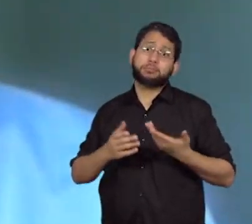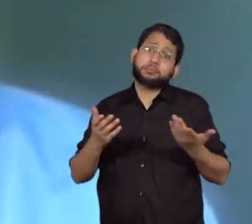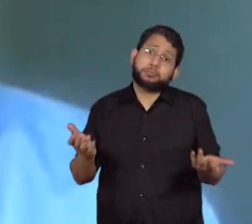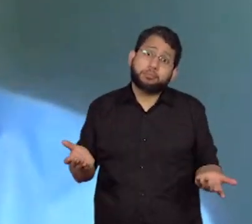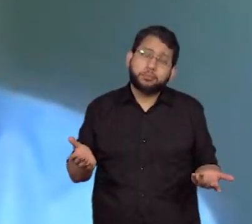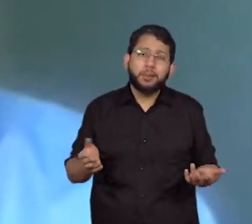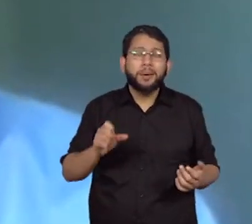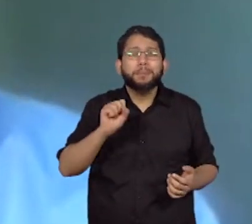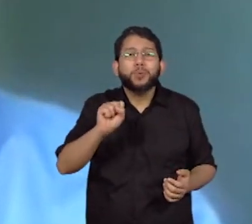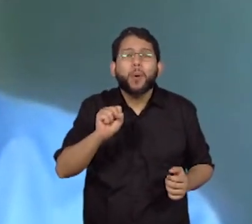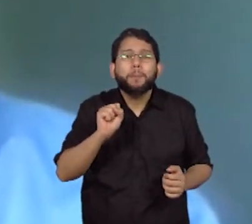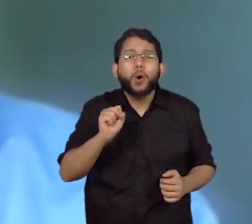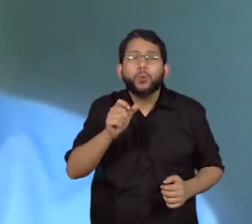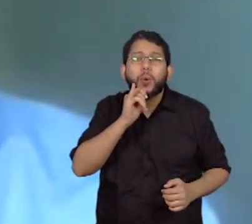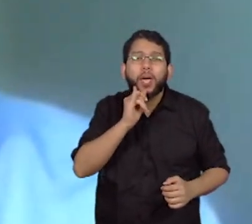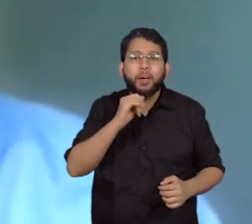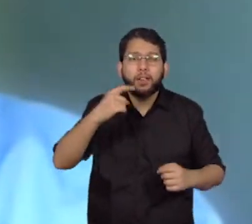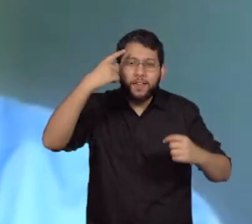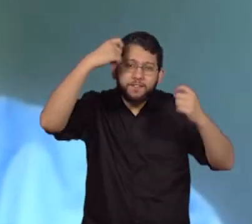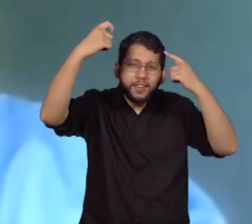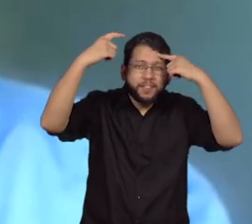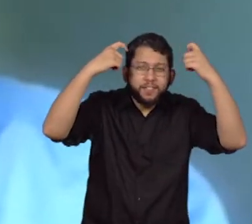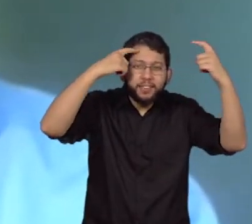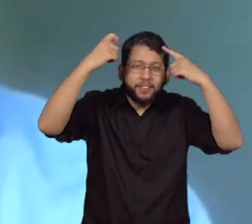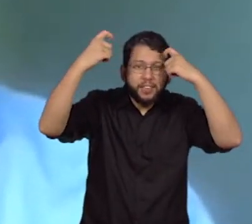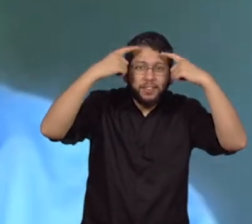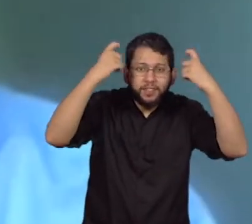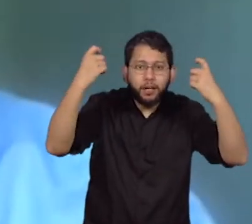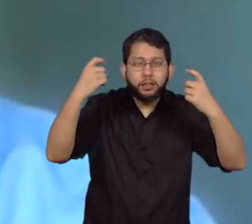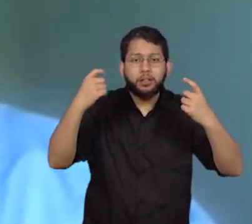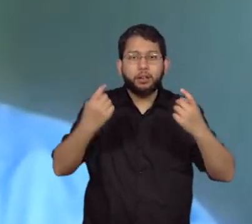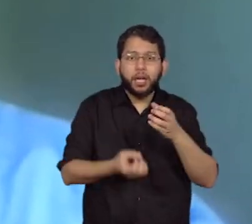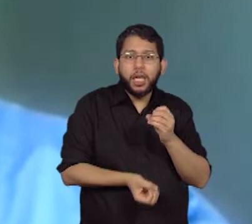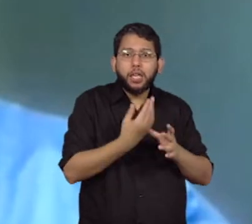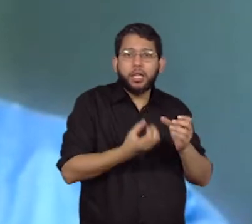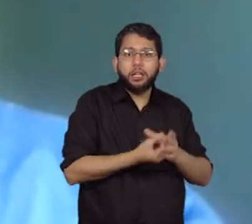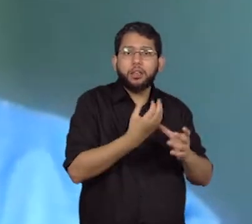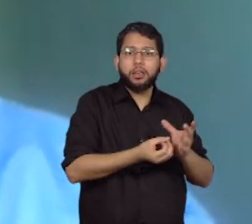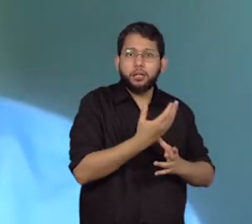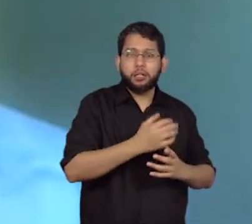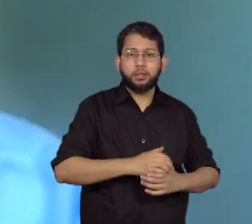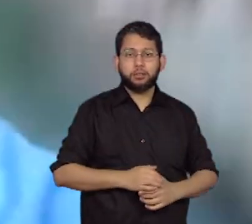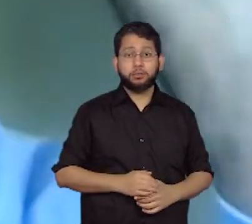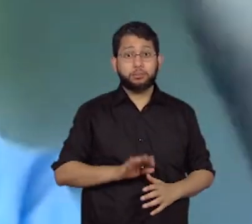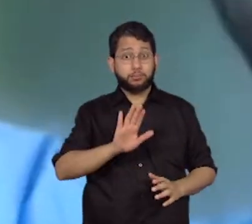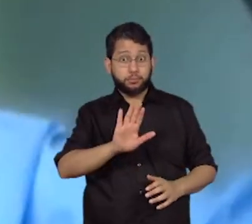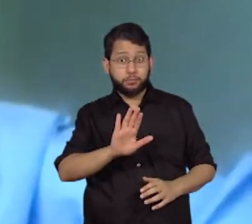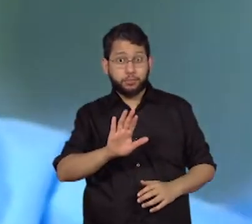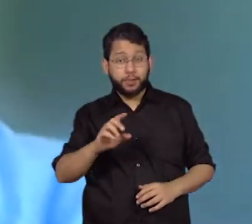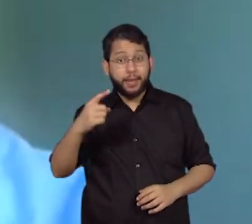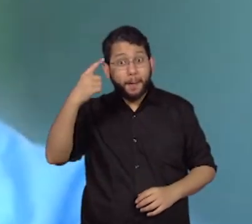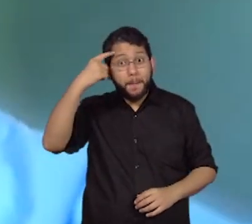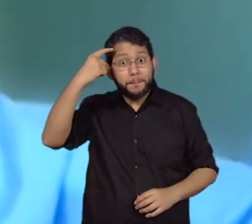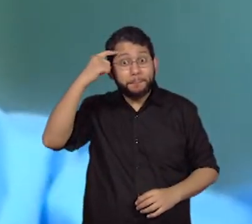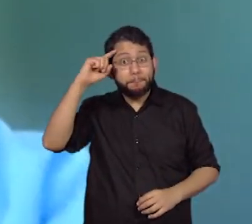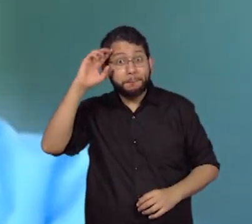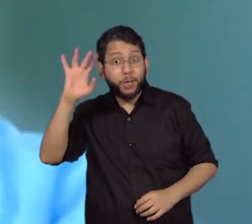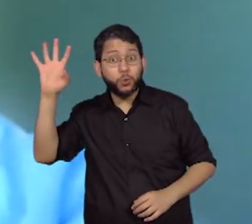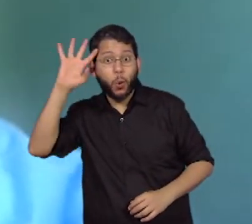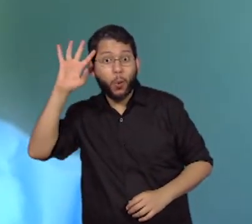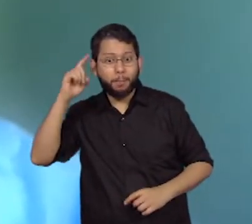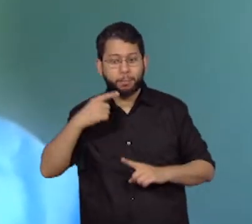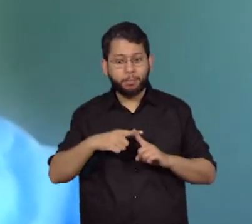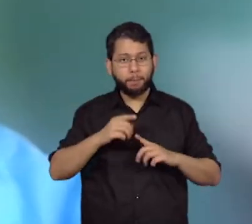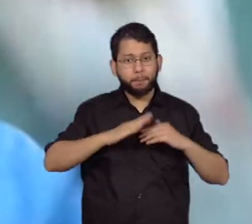da criatividade. A gente tem que ser criativo e tem que ter ideia. E a gente esquece de pensar que ideia sem execução é só